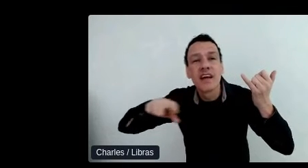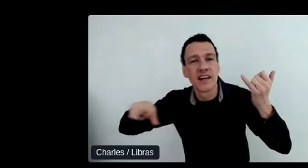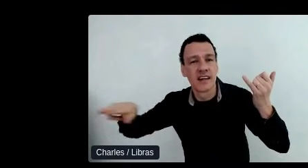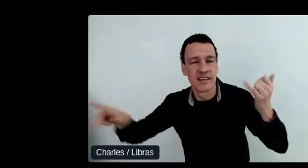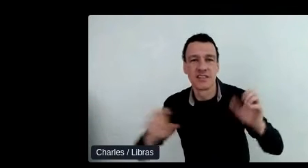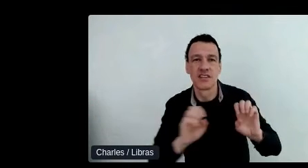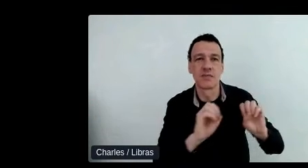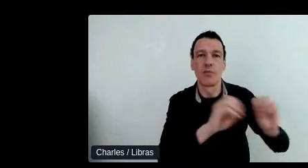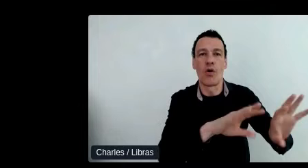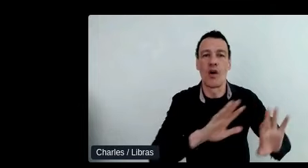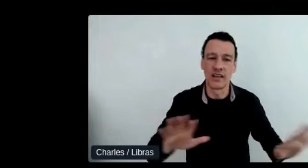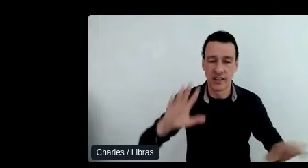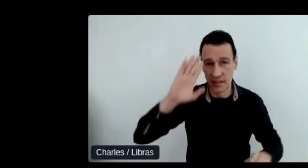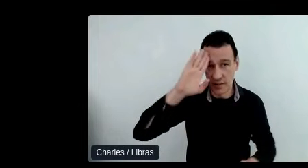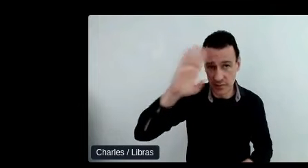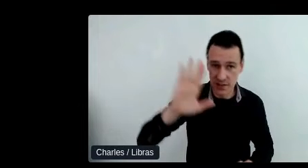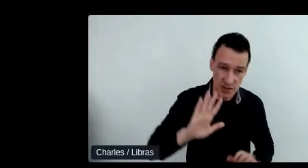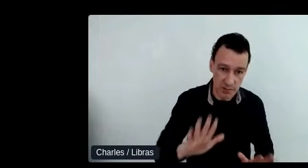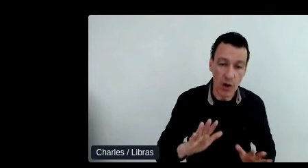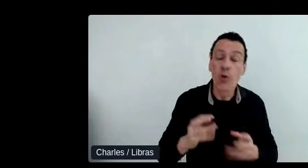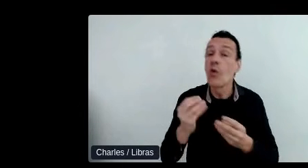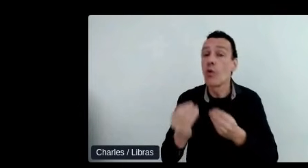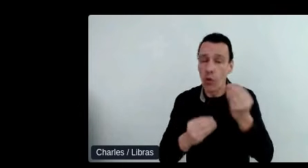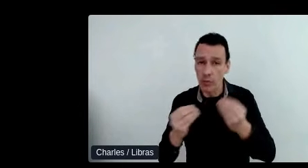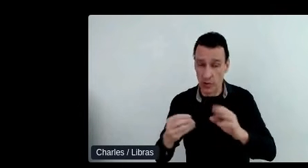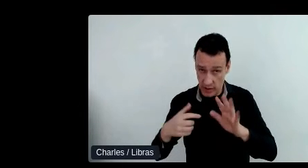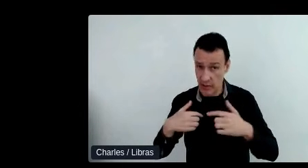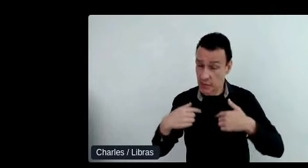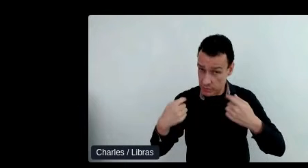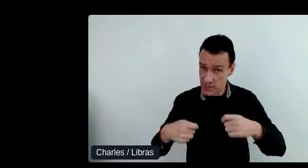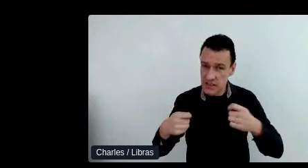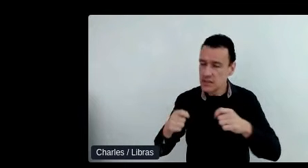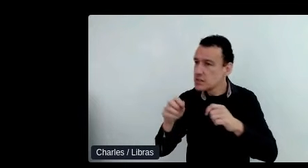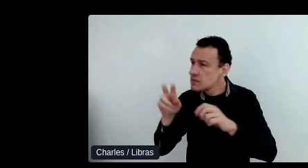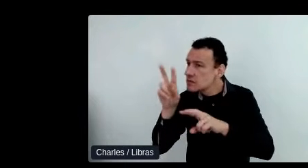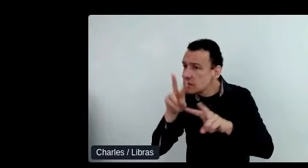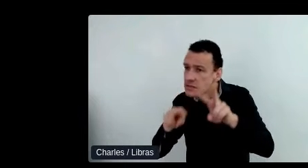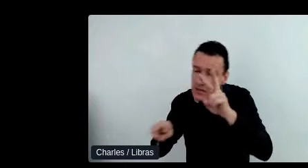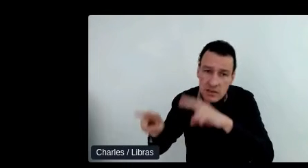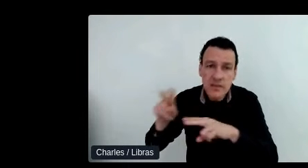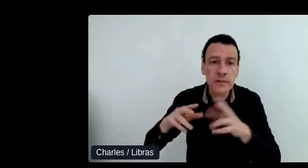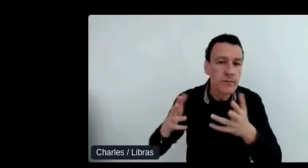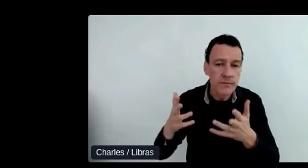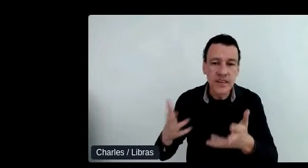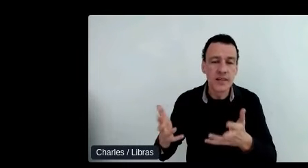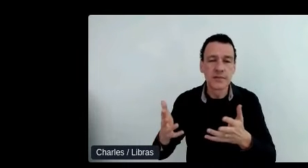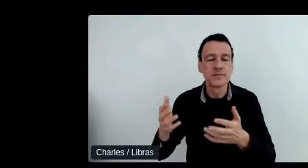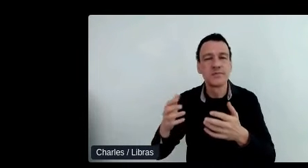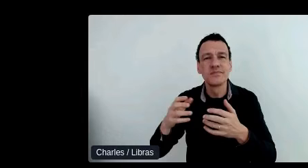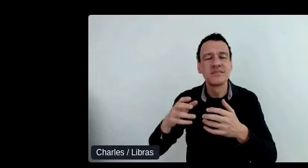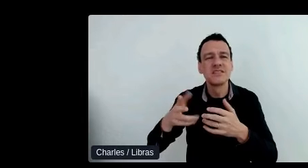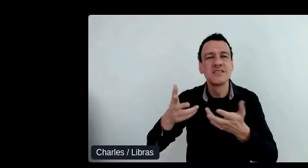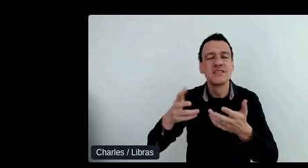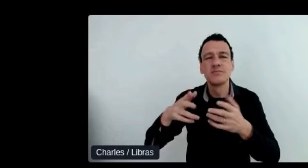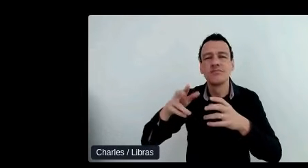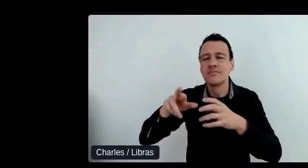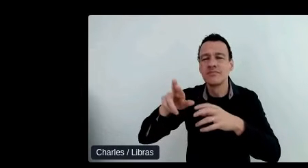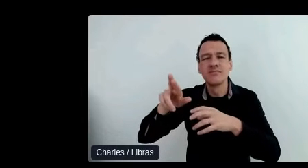visões, das coisas, precisa ter um viés cognitivo,